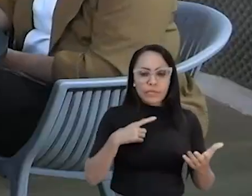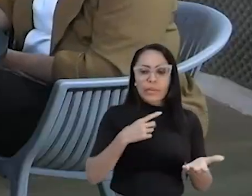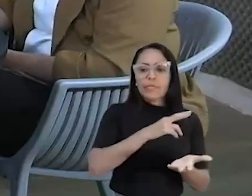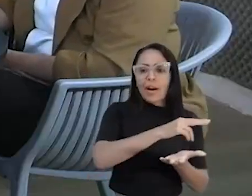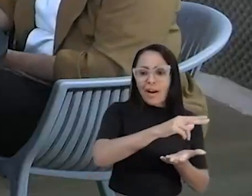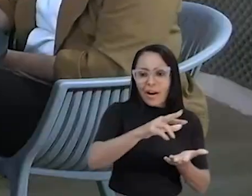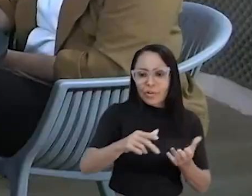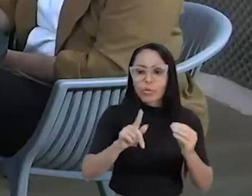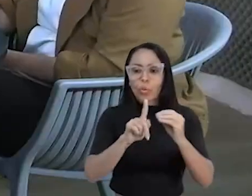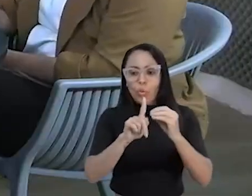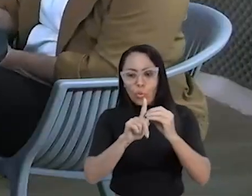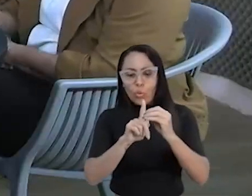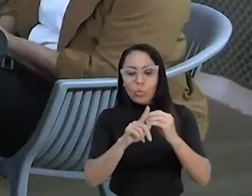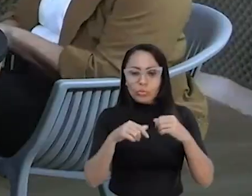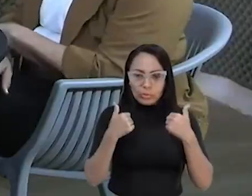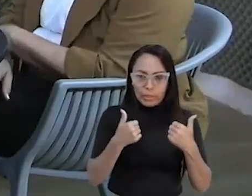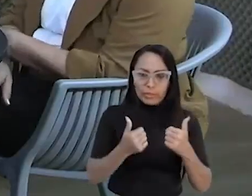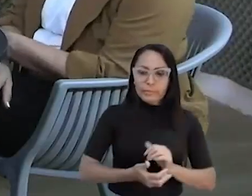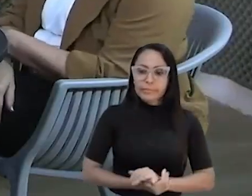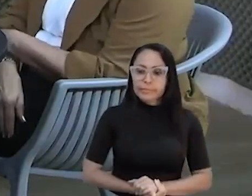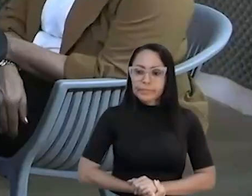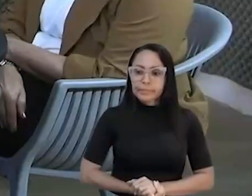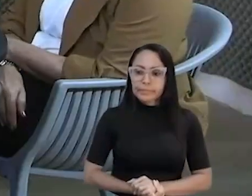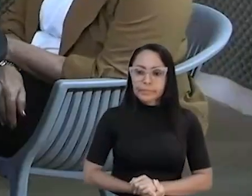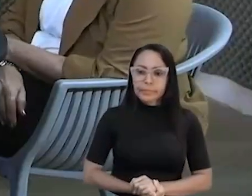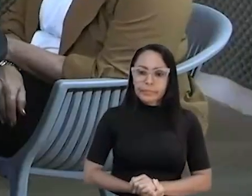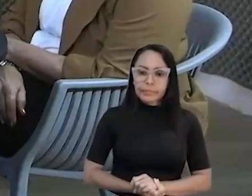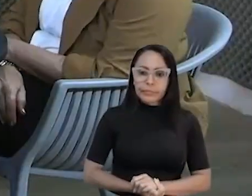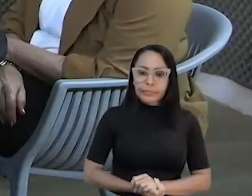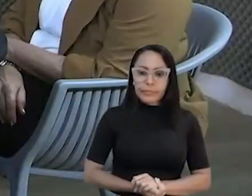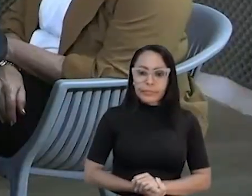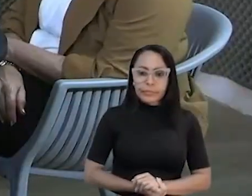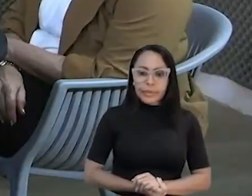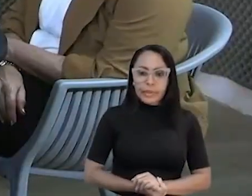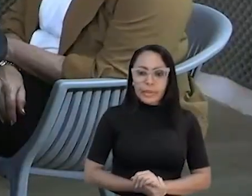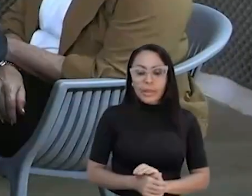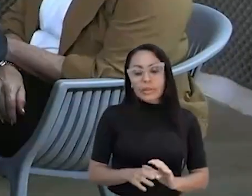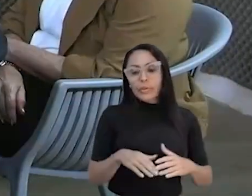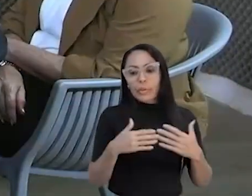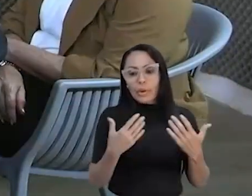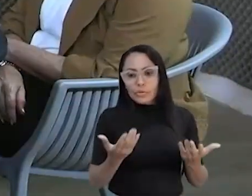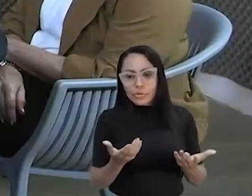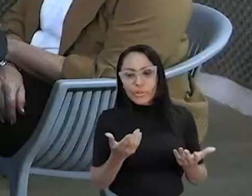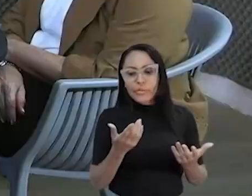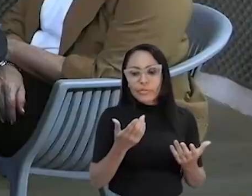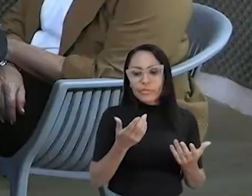possibilidades também, né? Então, assim, acho que foi isso, né?